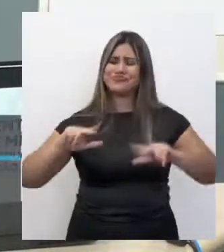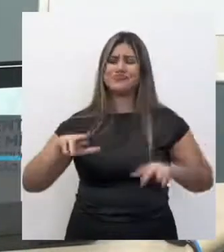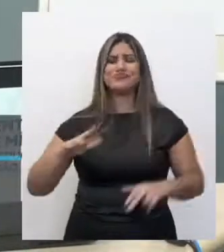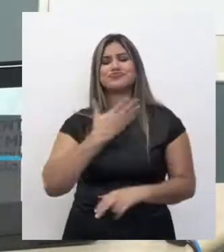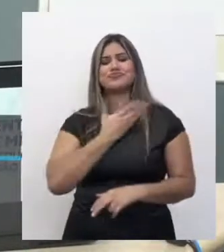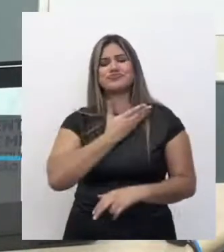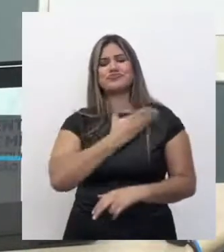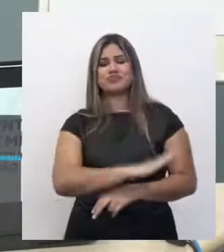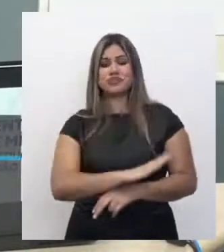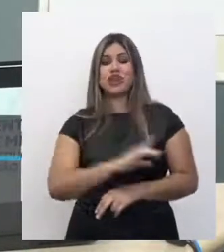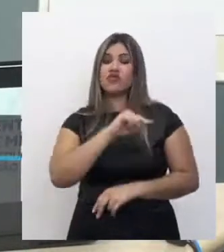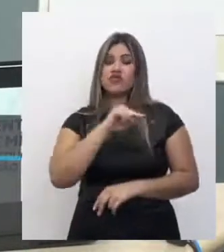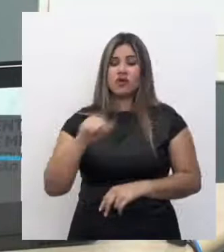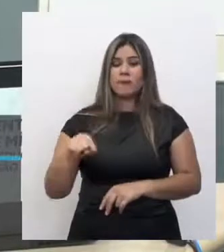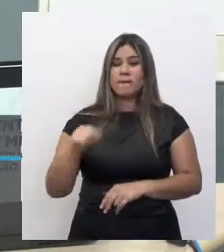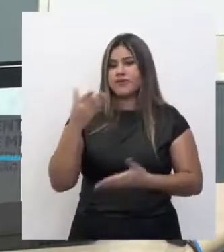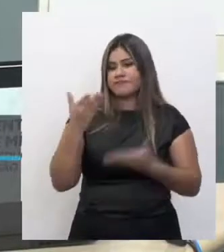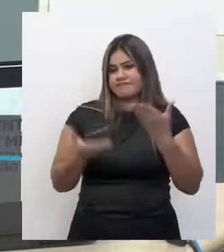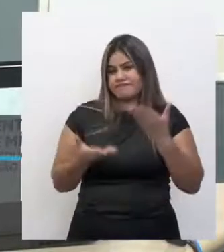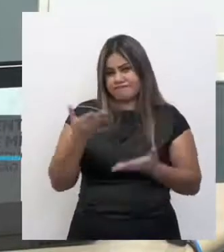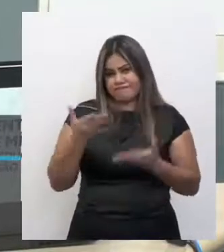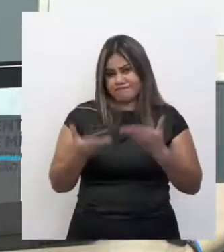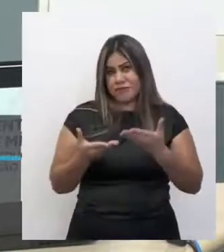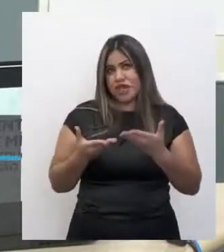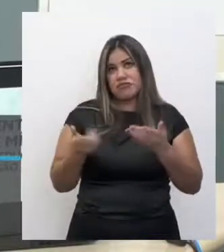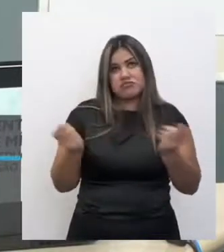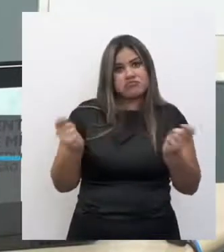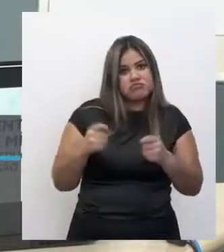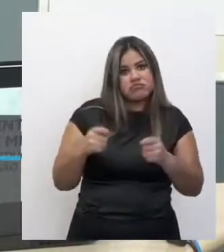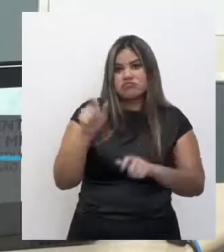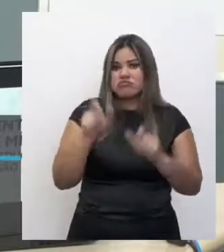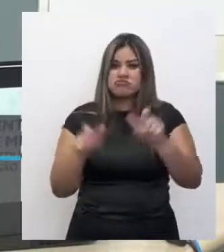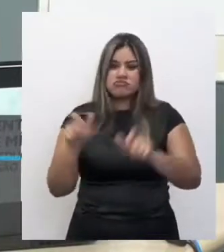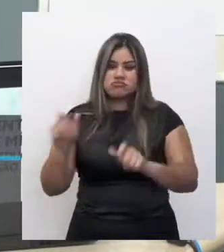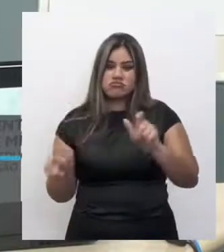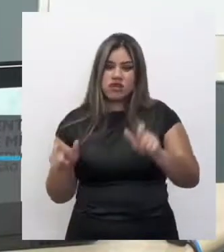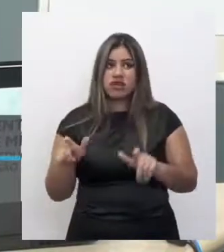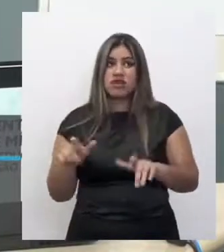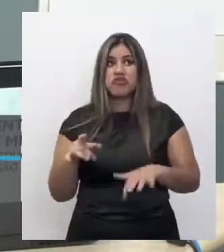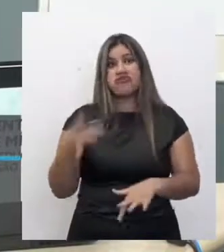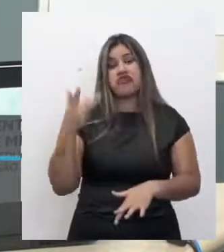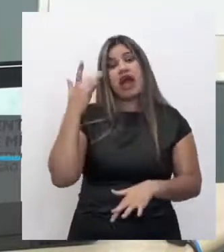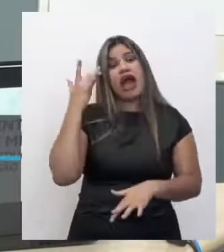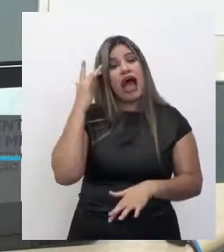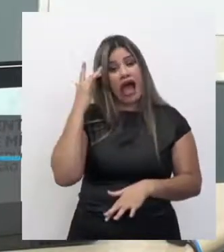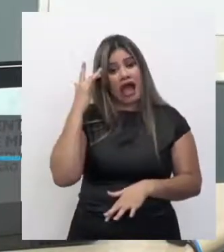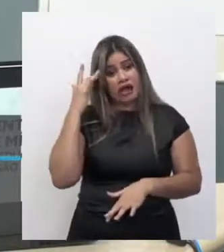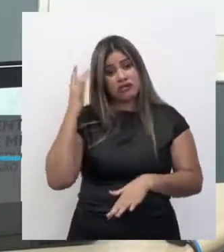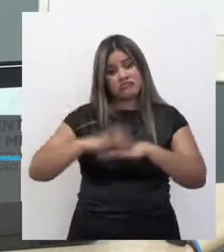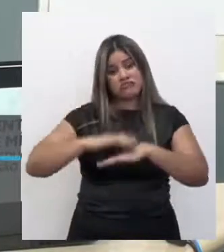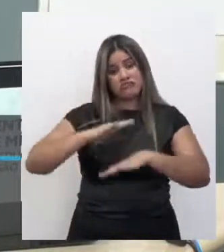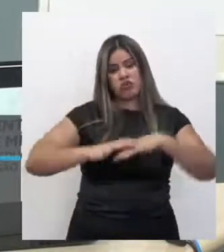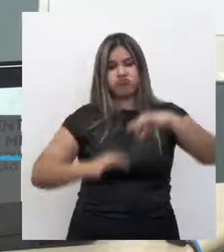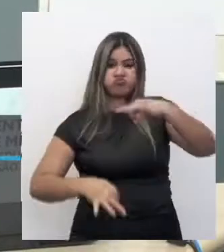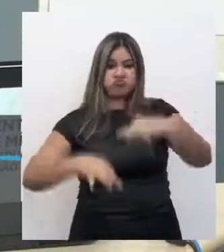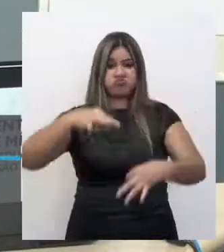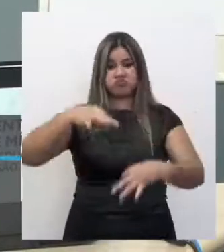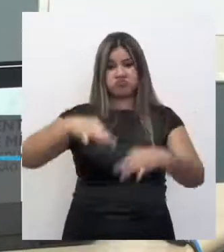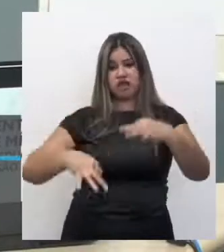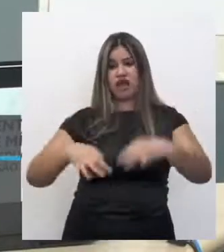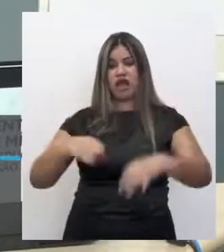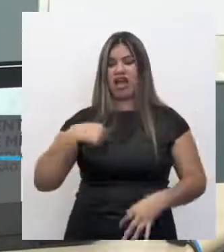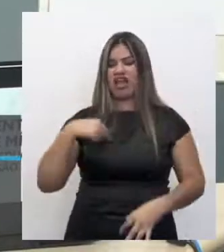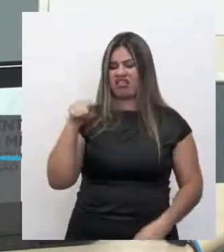Você pode medir a capacidade de alguém. Então, você se acha no direito de medir a capacidade de alguém. Você acha, bom,